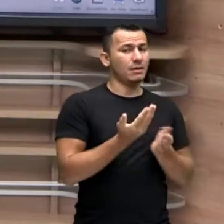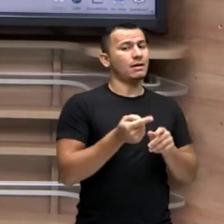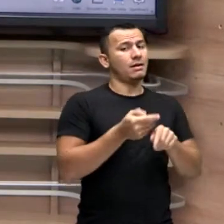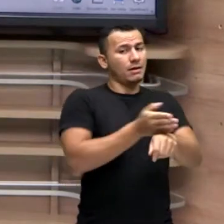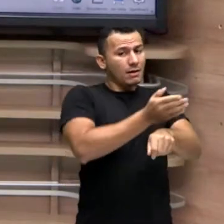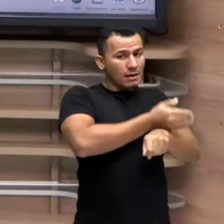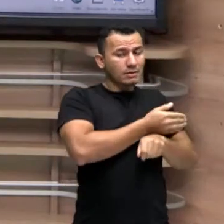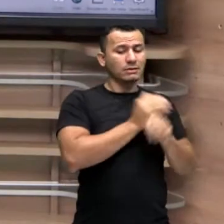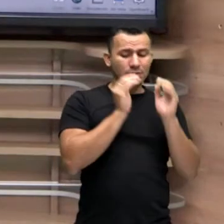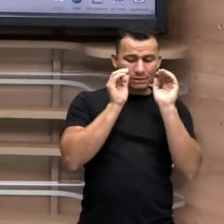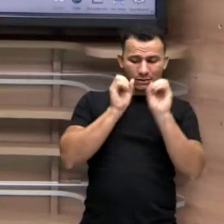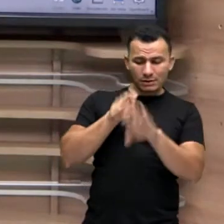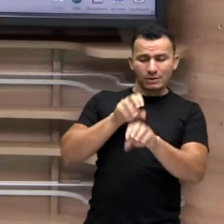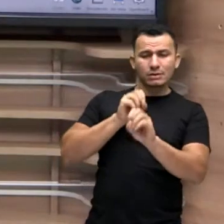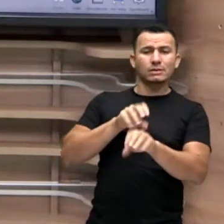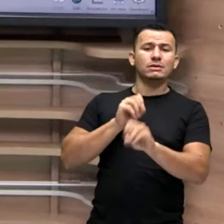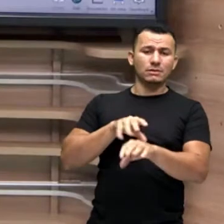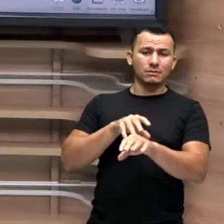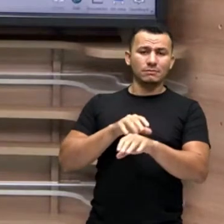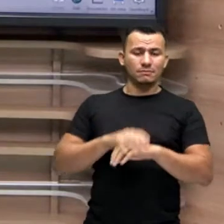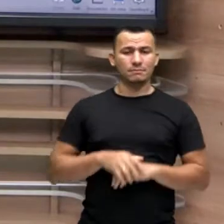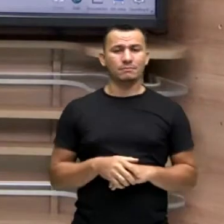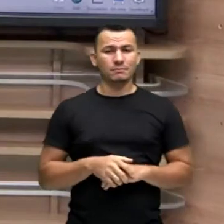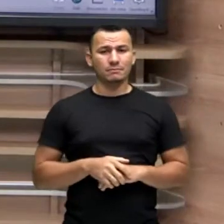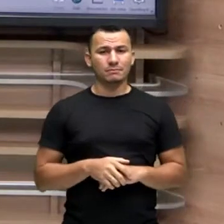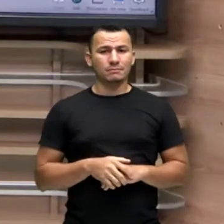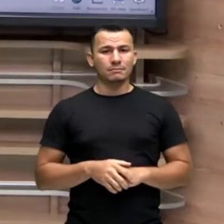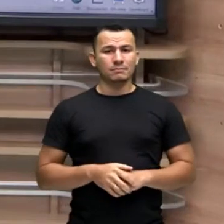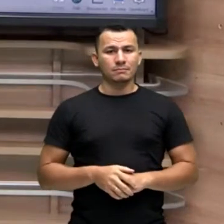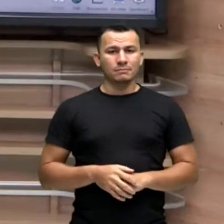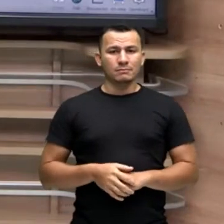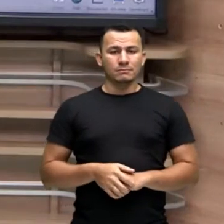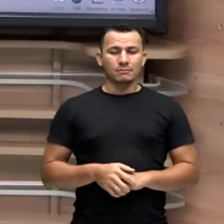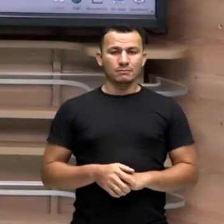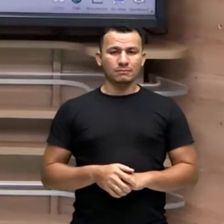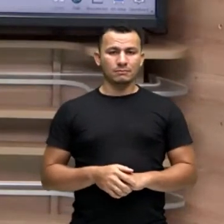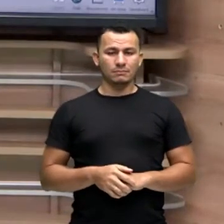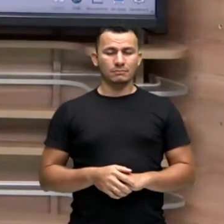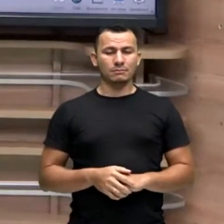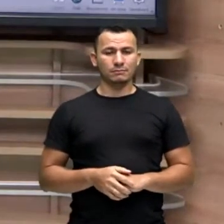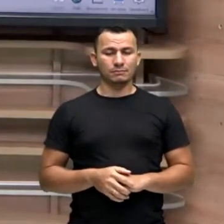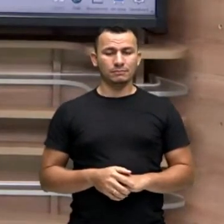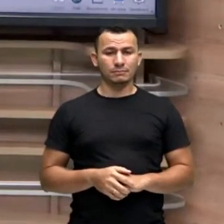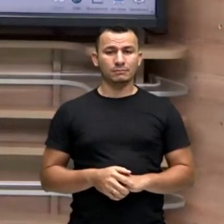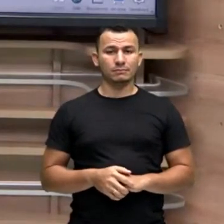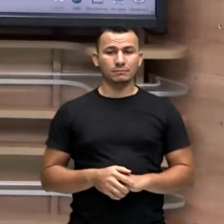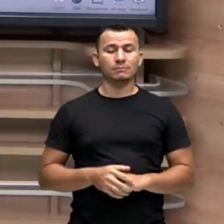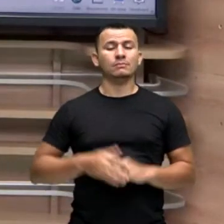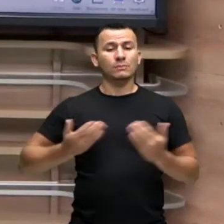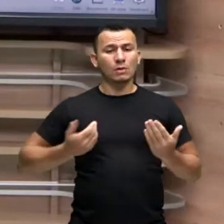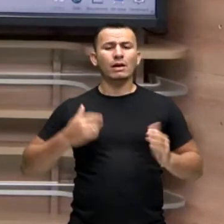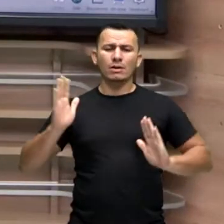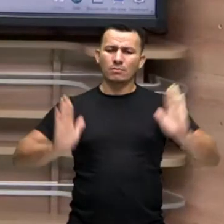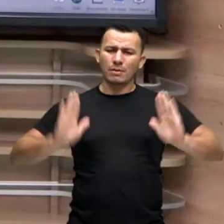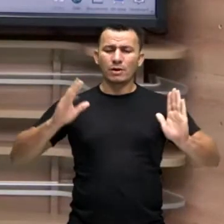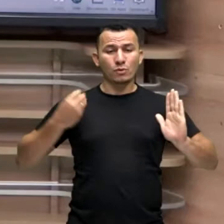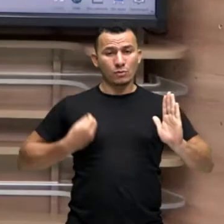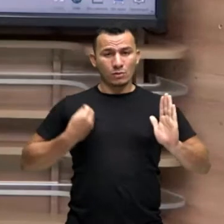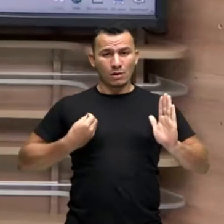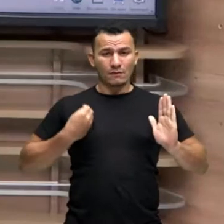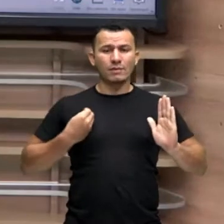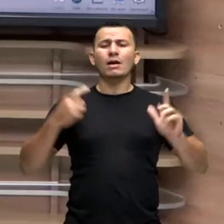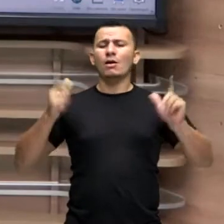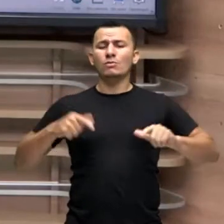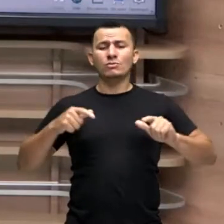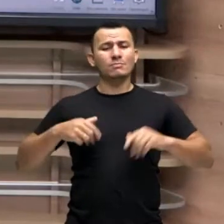gente a gente nós passamos uma parte significativa da nossa vida na